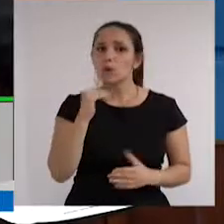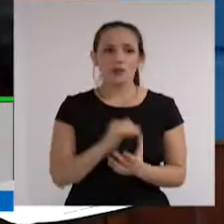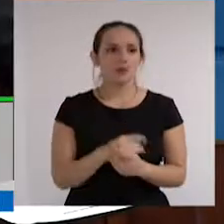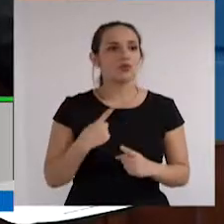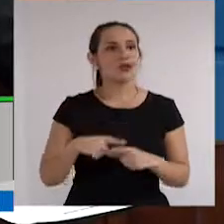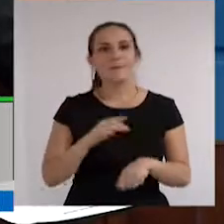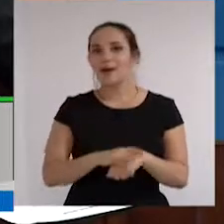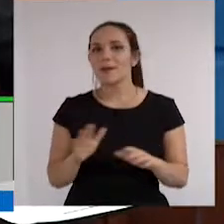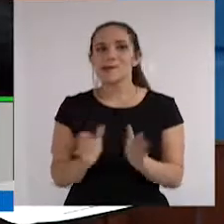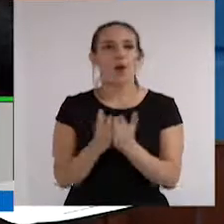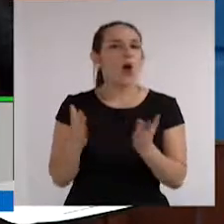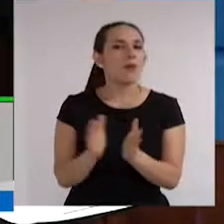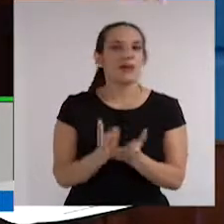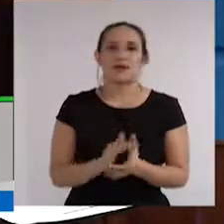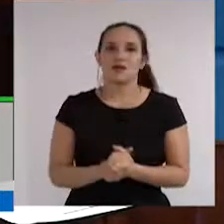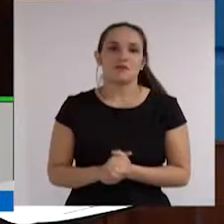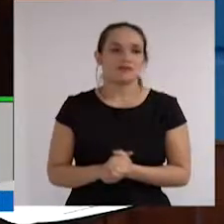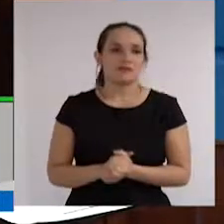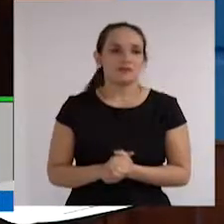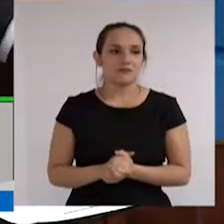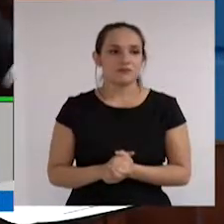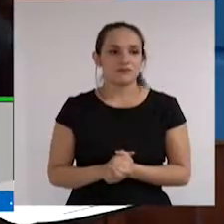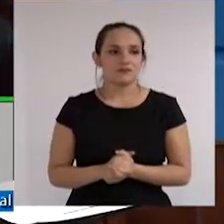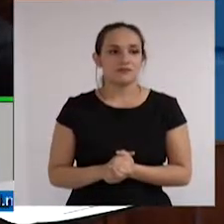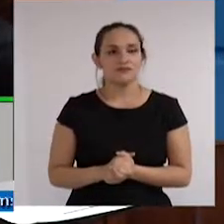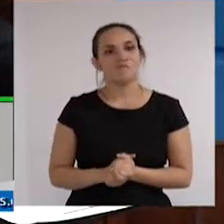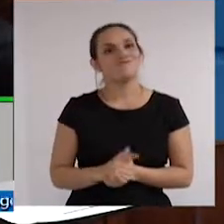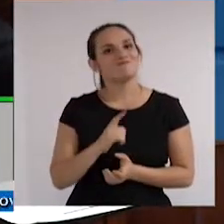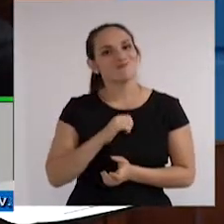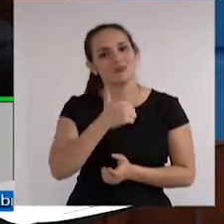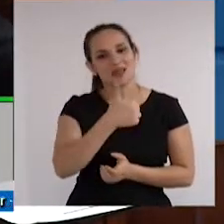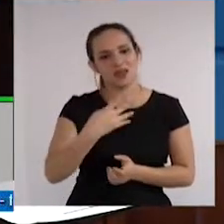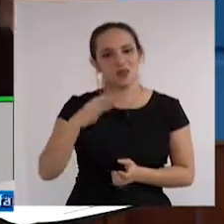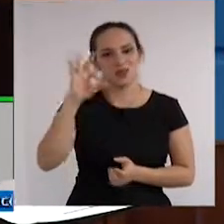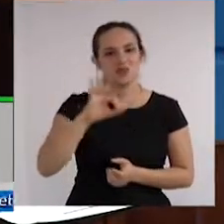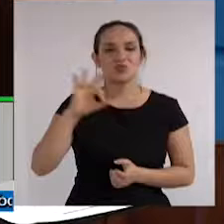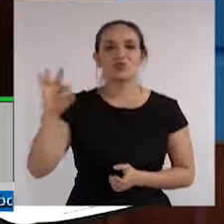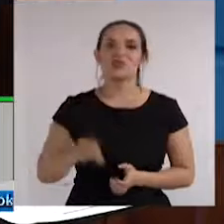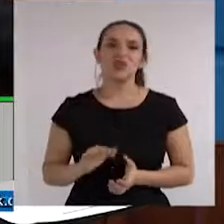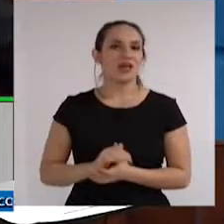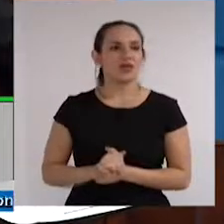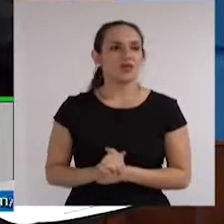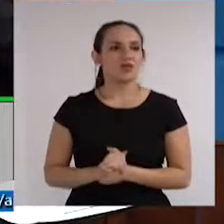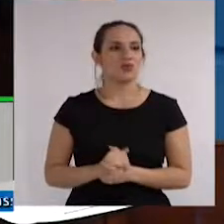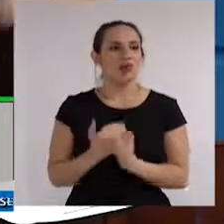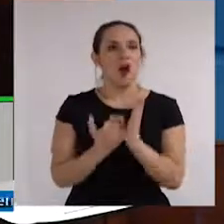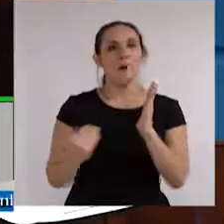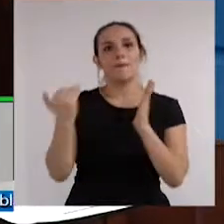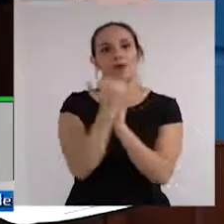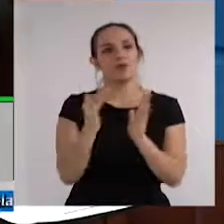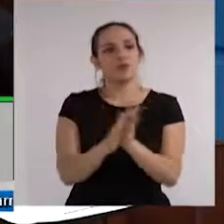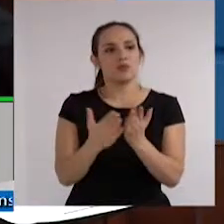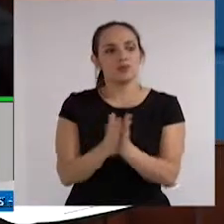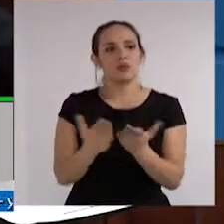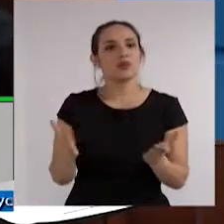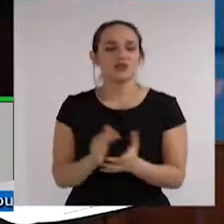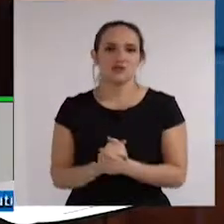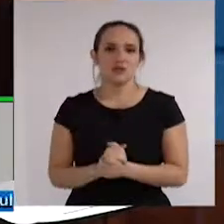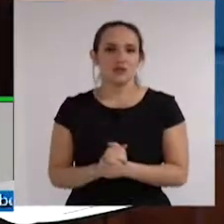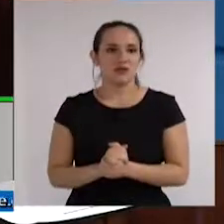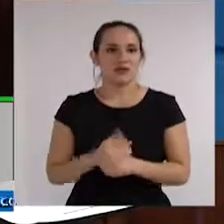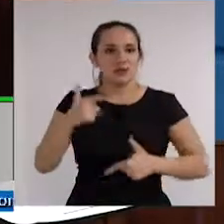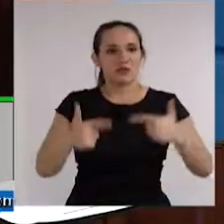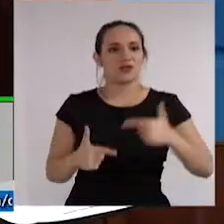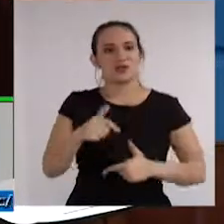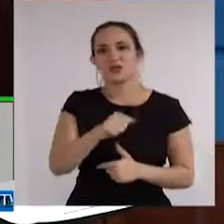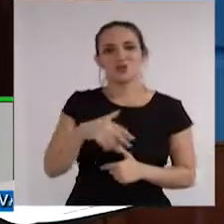pobreza, o desemprego, 14%. Cadê as políticas sociais? Destruíram tudo.